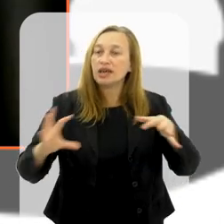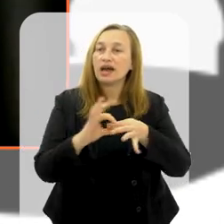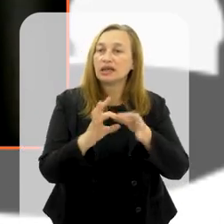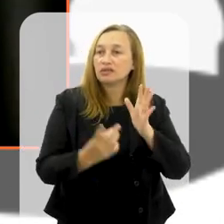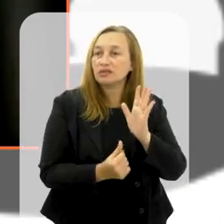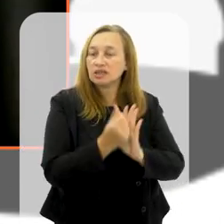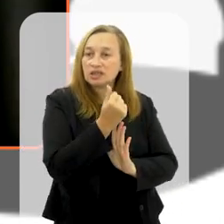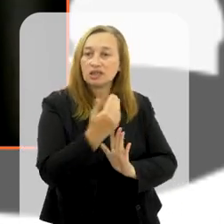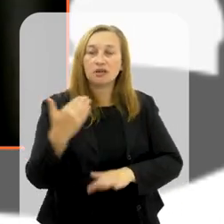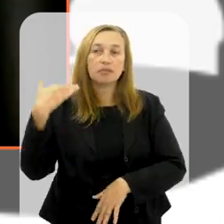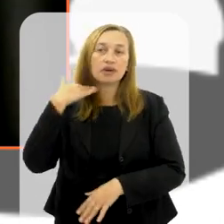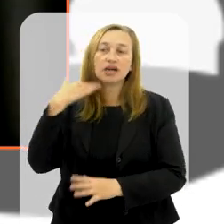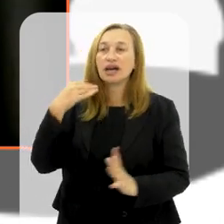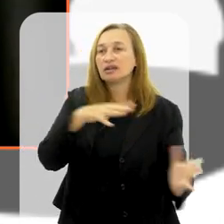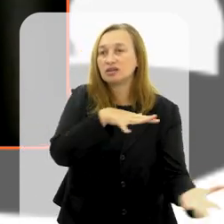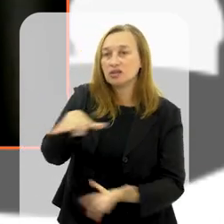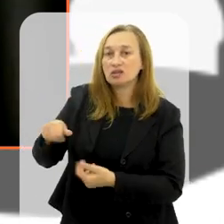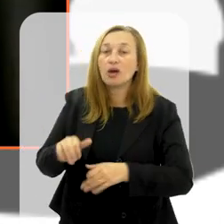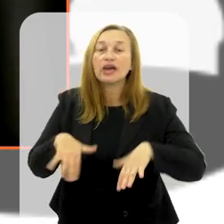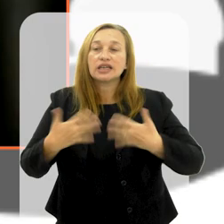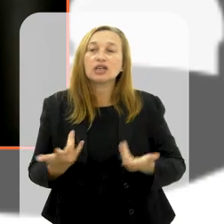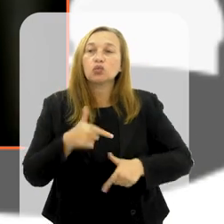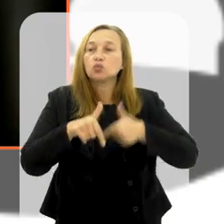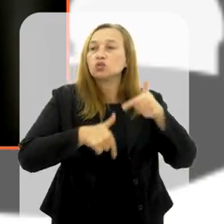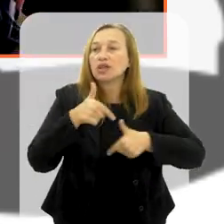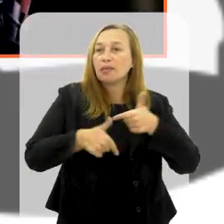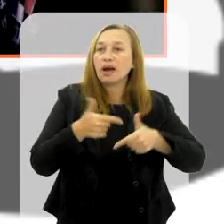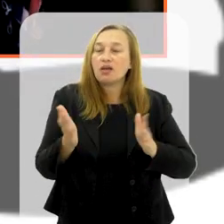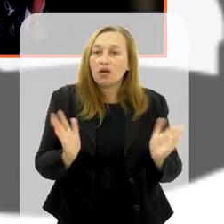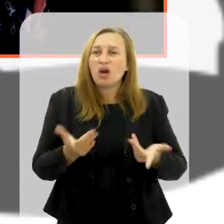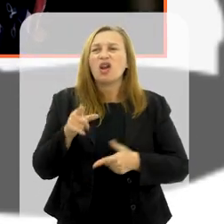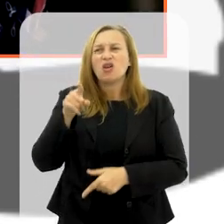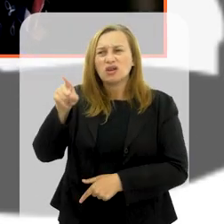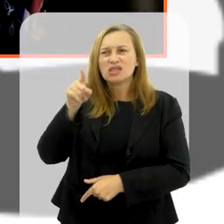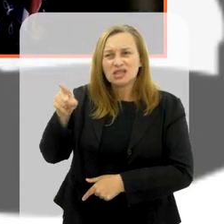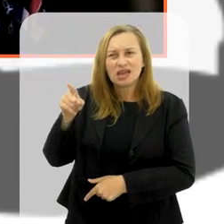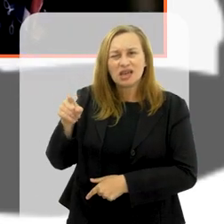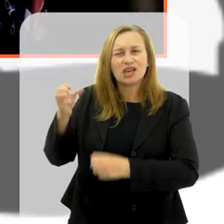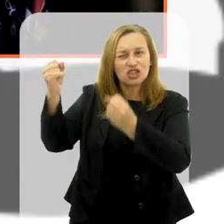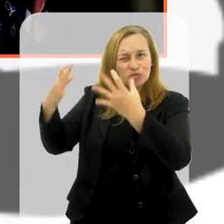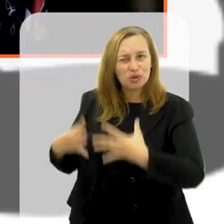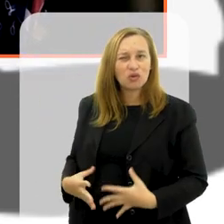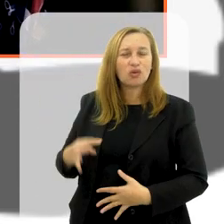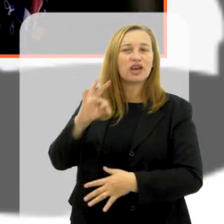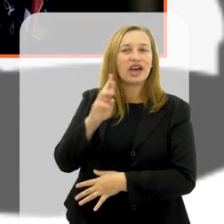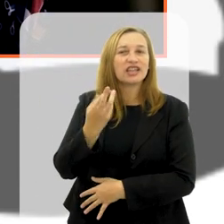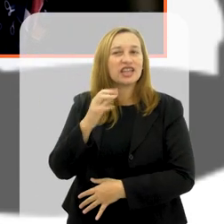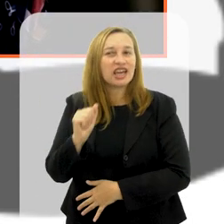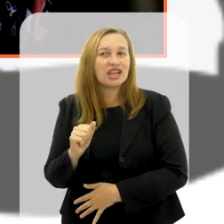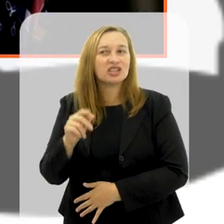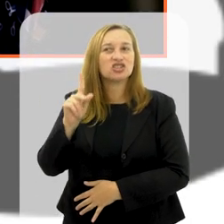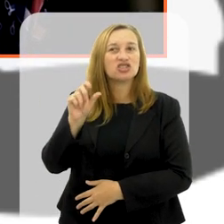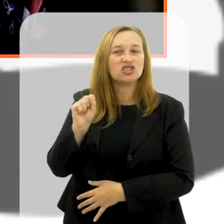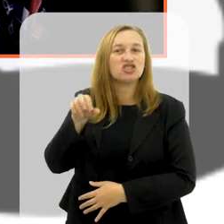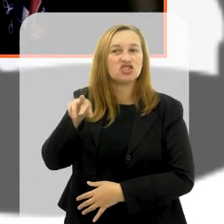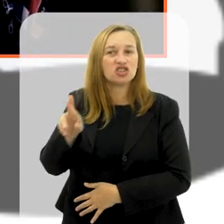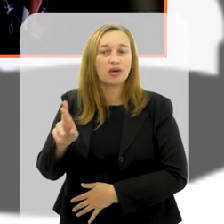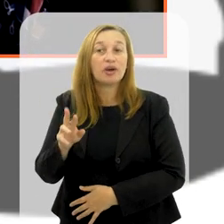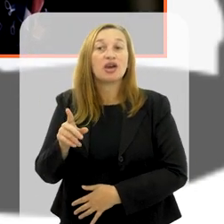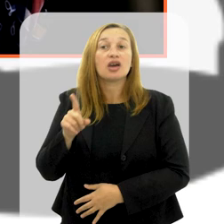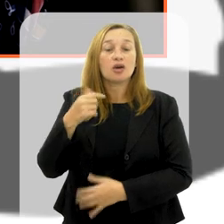e bancária internacional. Então, o trabalho... Agora que você desvendou o que é a trilha de Sherpas, eu preciso saber o que